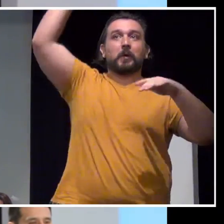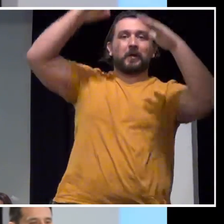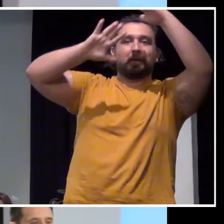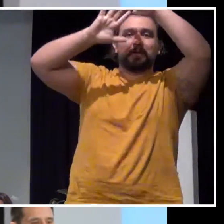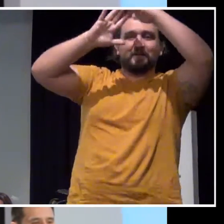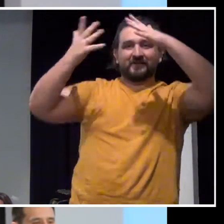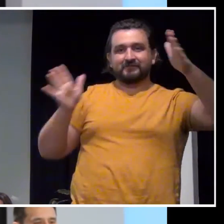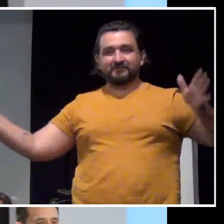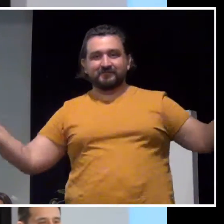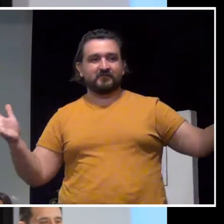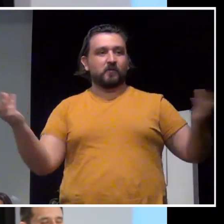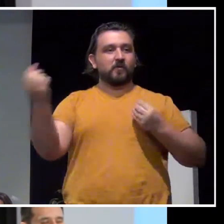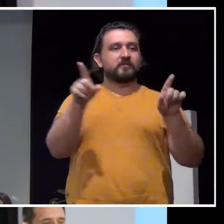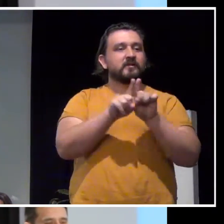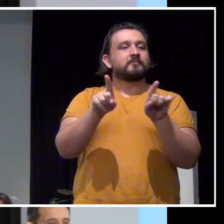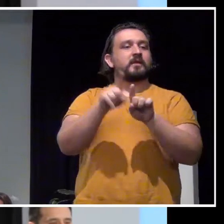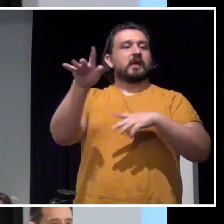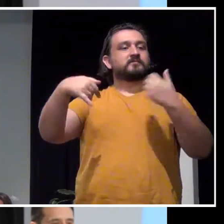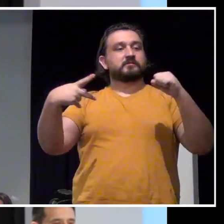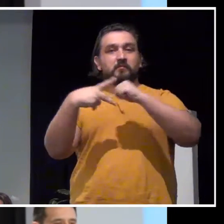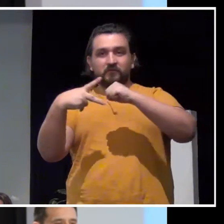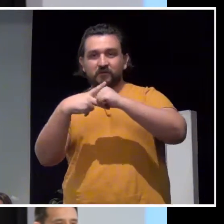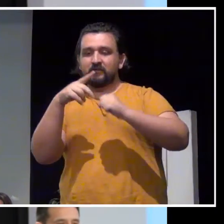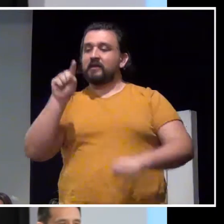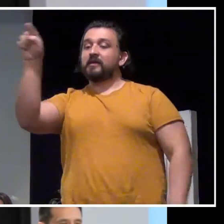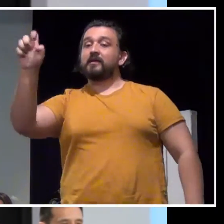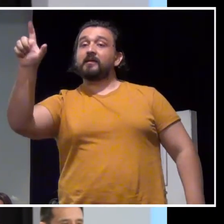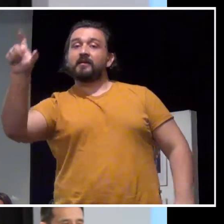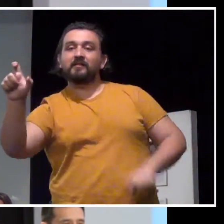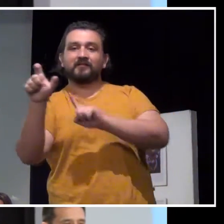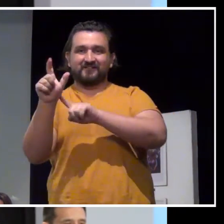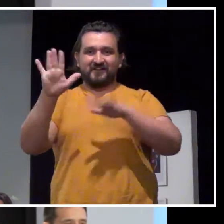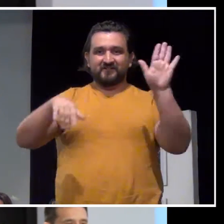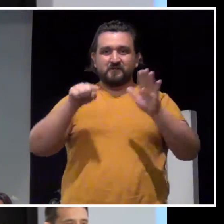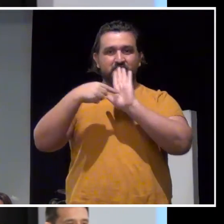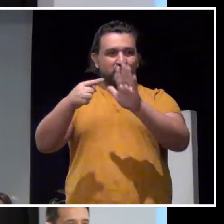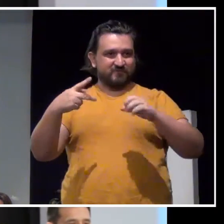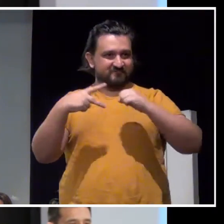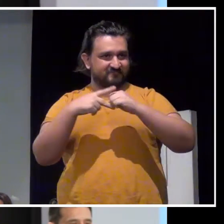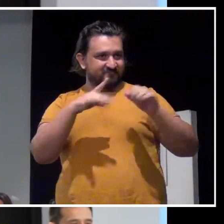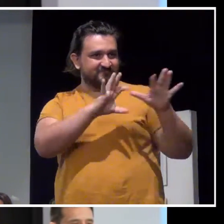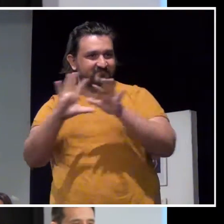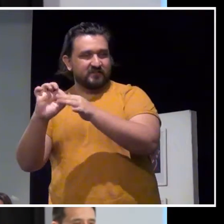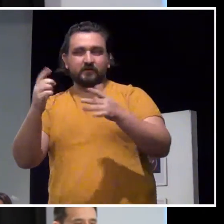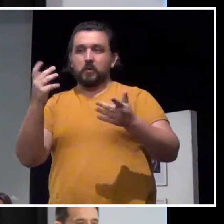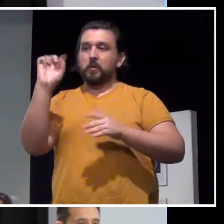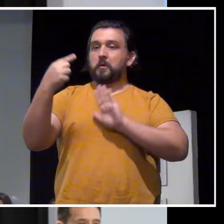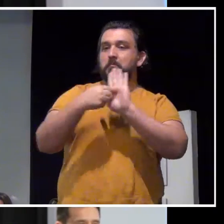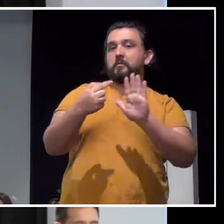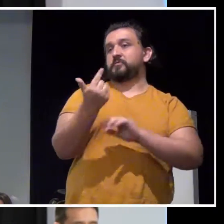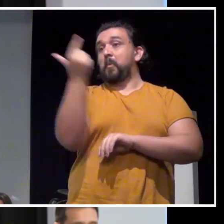sinais também, uso de pronomes, se é ele, o pesquisador que está falando, se ele está se referindo